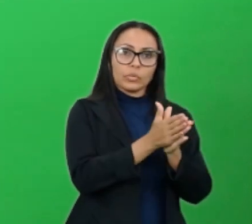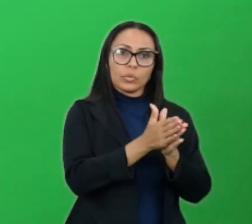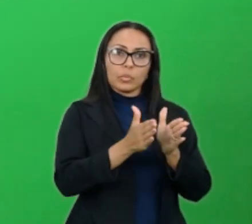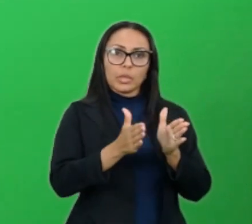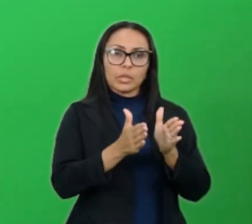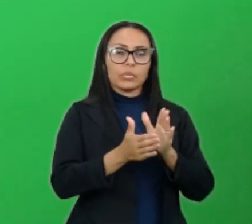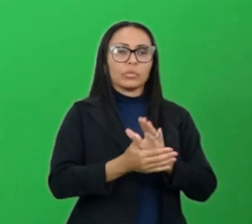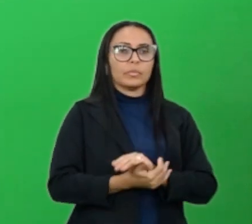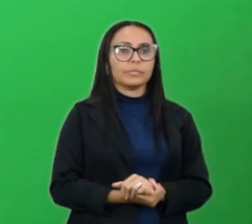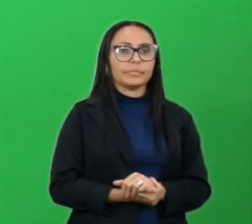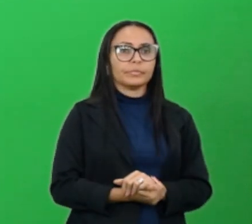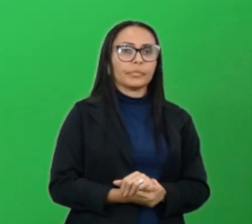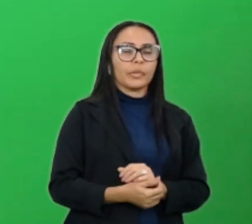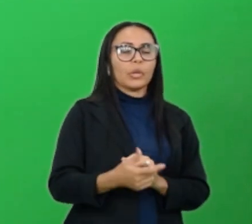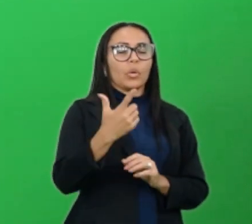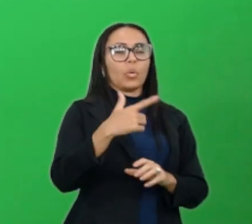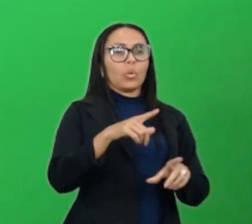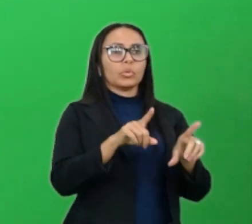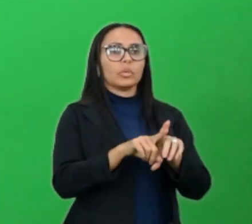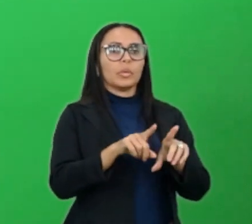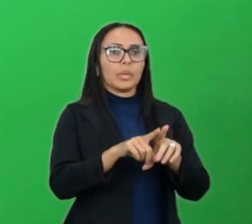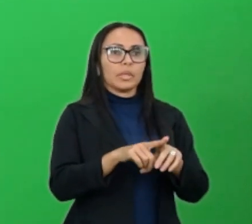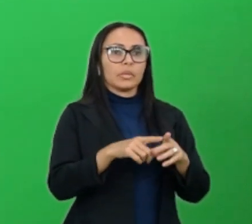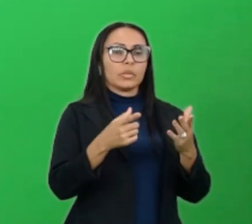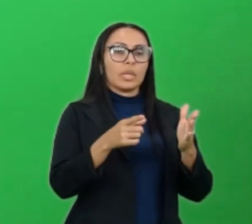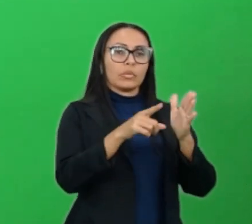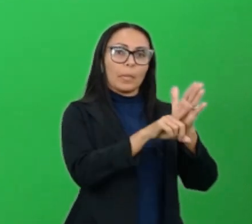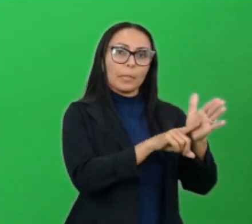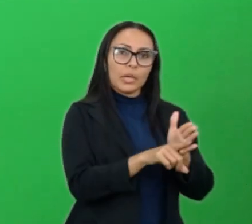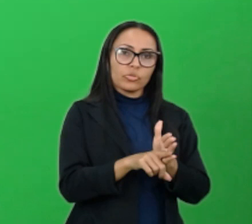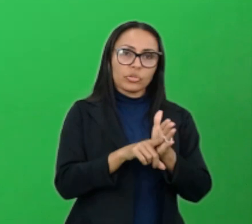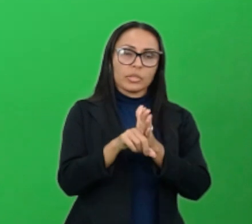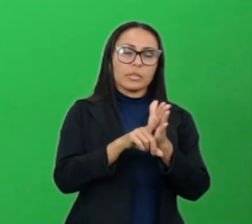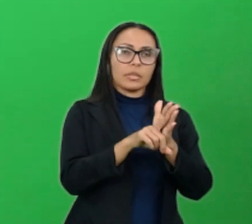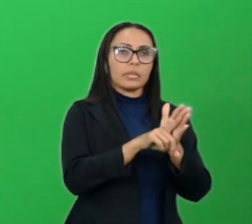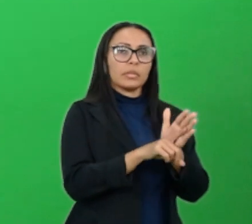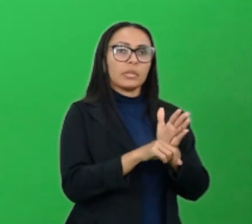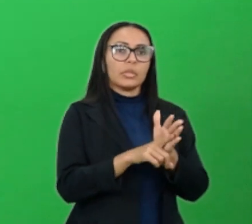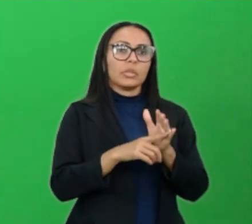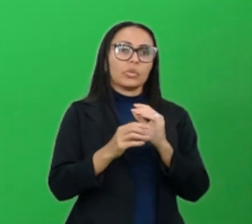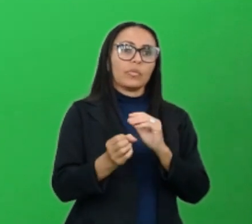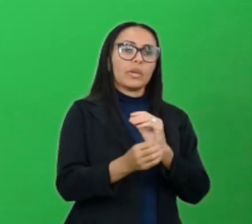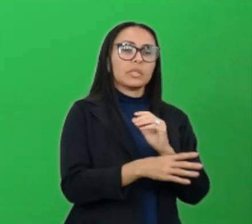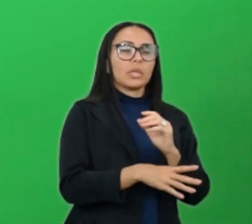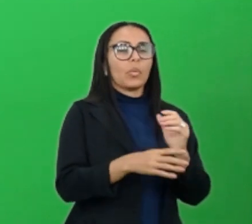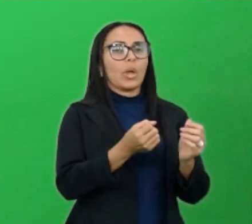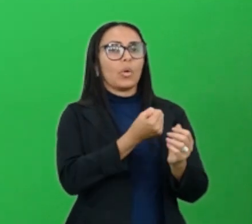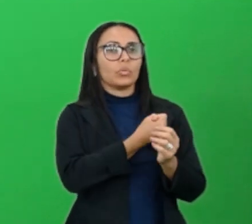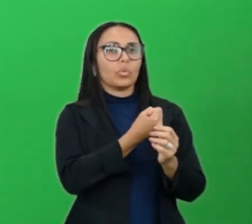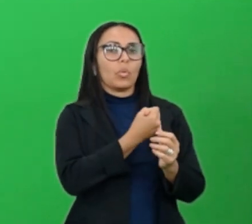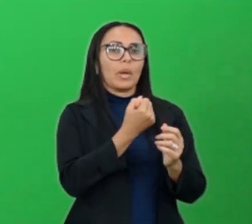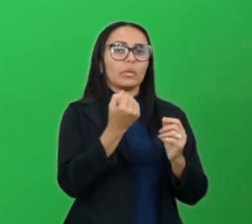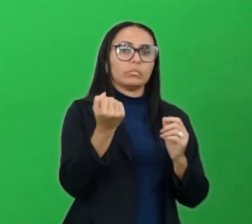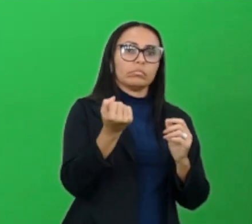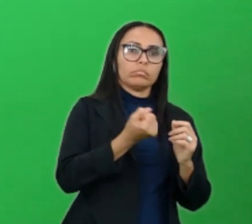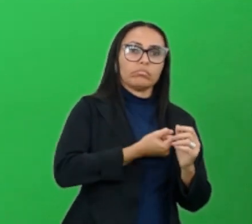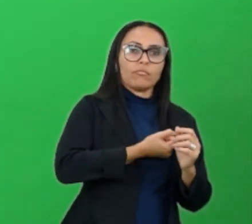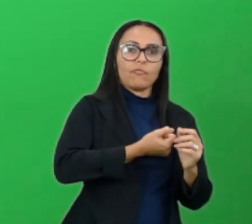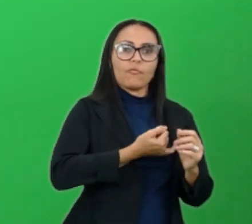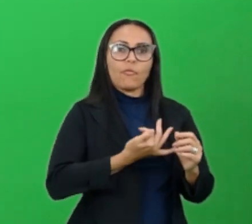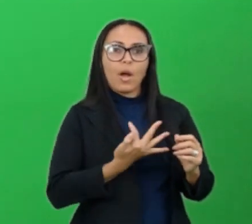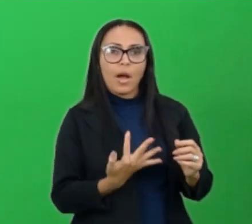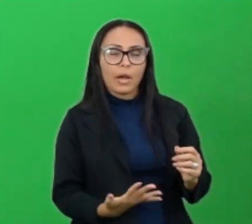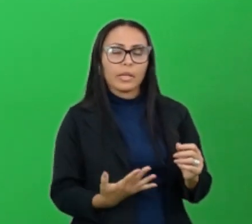também associado a pesquisas de inovação, é o número de inovações de produto ou processos em uma empresa.